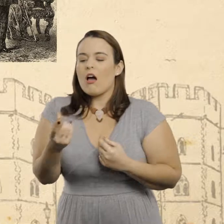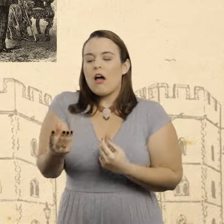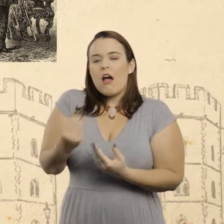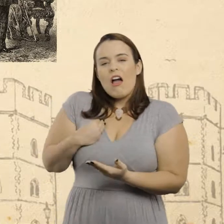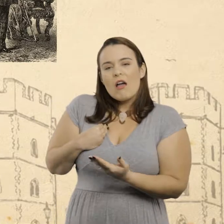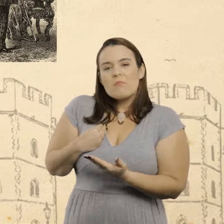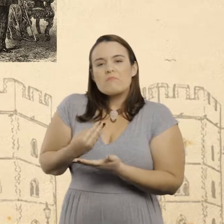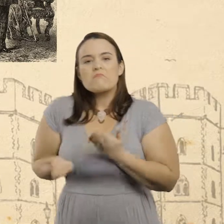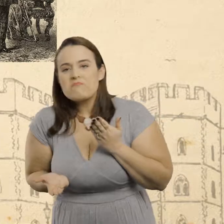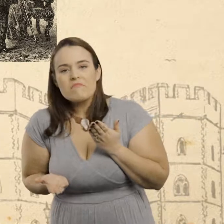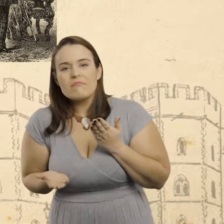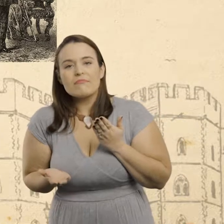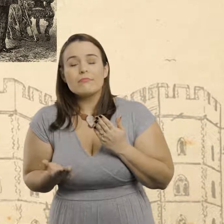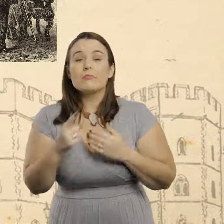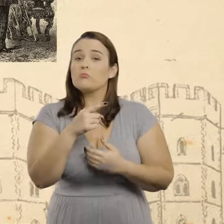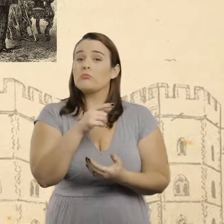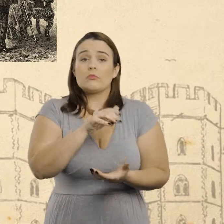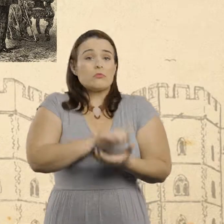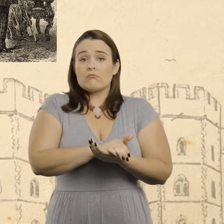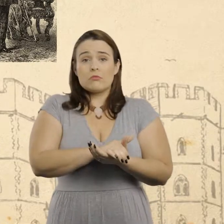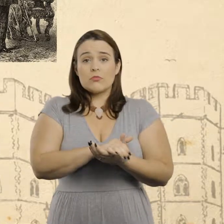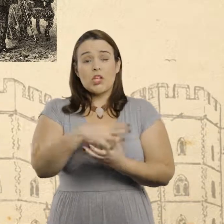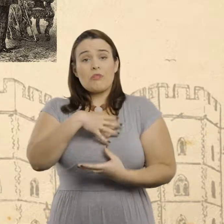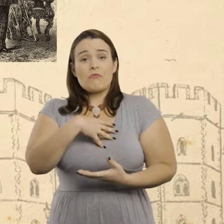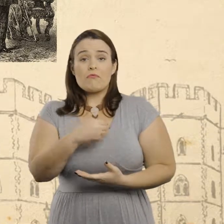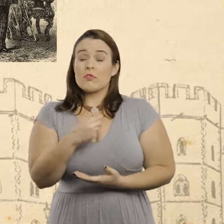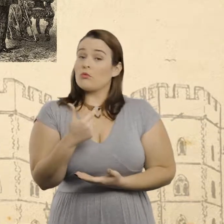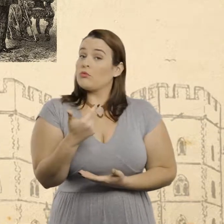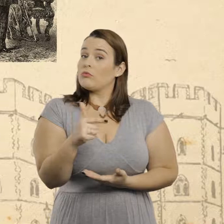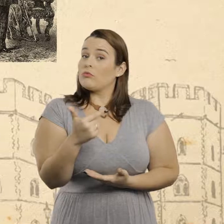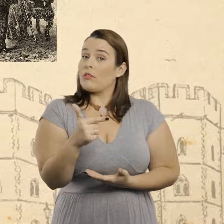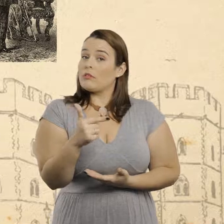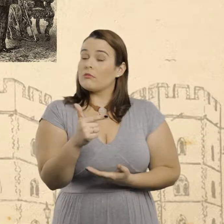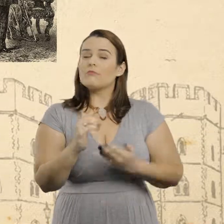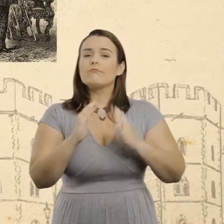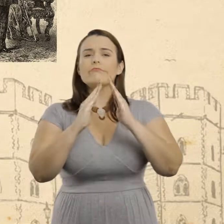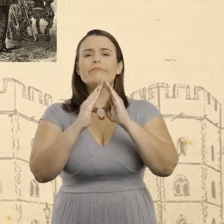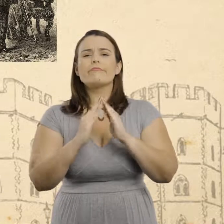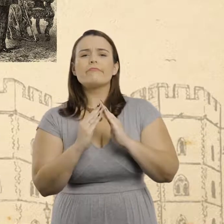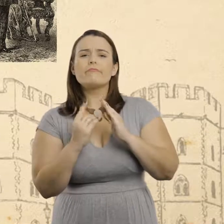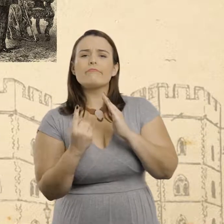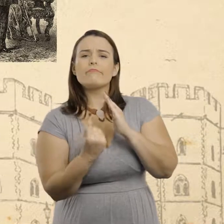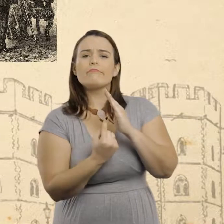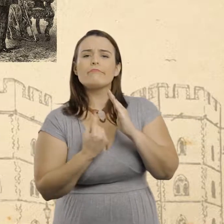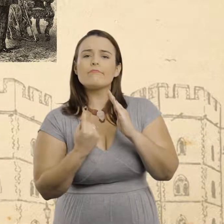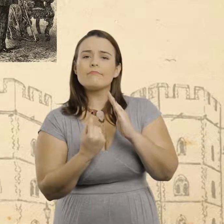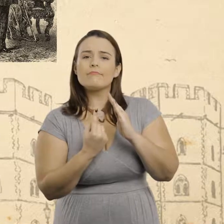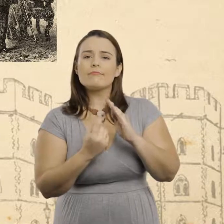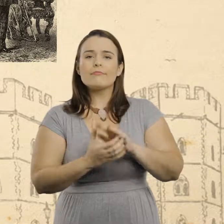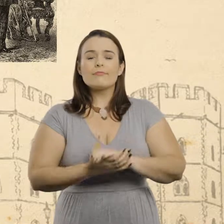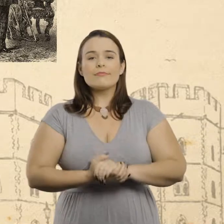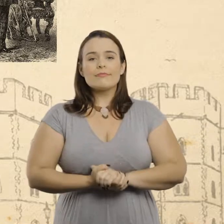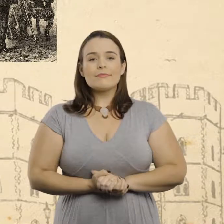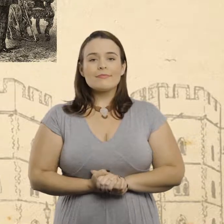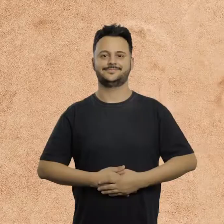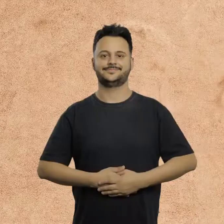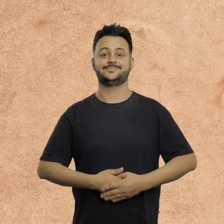ou perder dinheiro com apostas. Ele não era casado e não tinha filhos. Vivia sozinho em uma